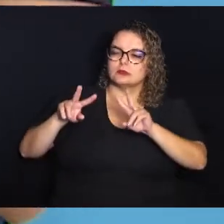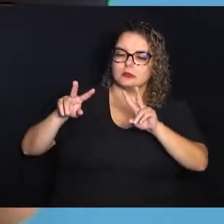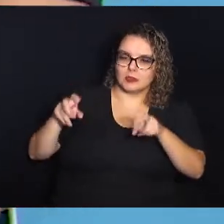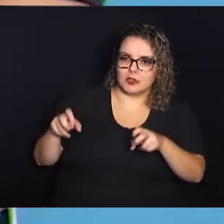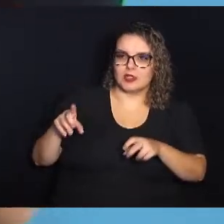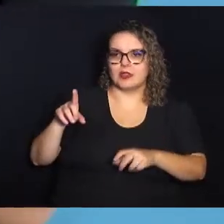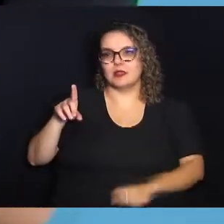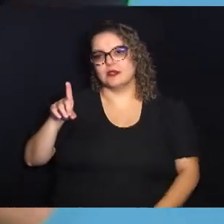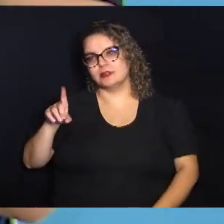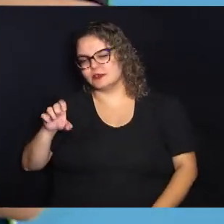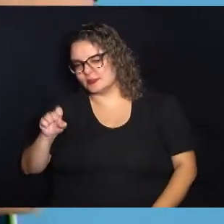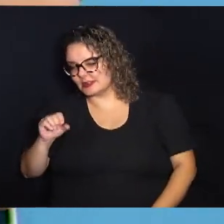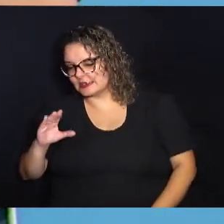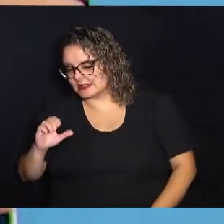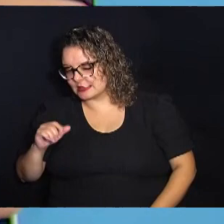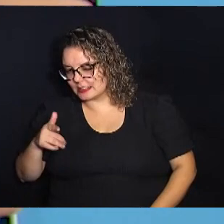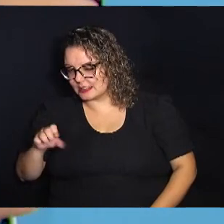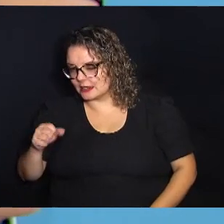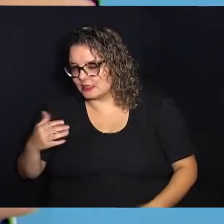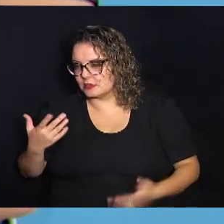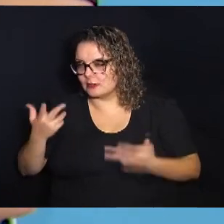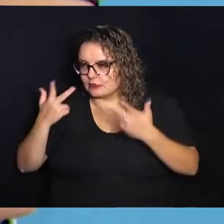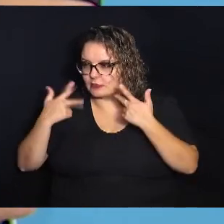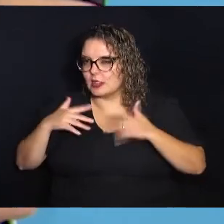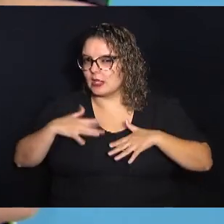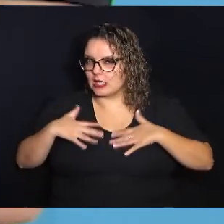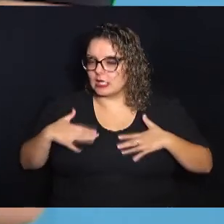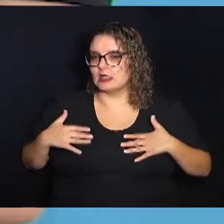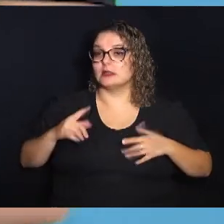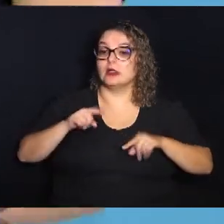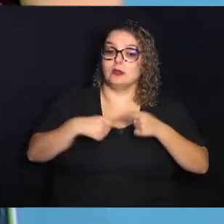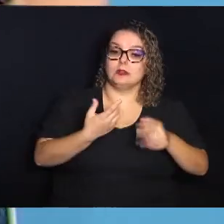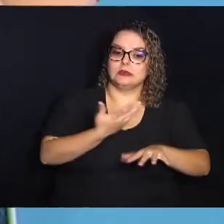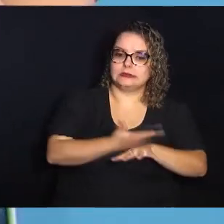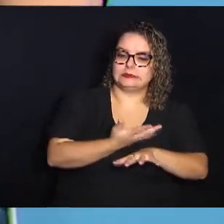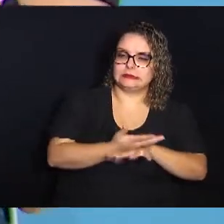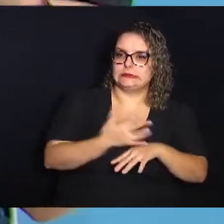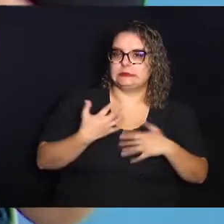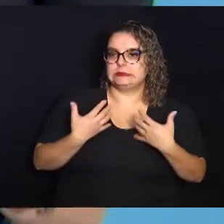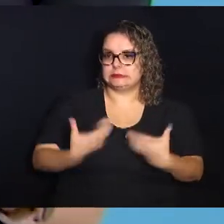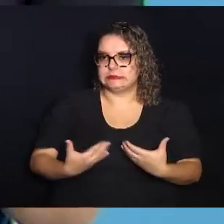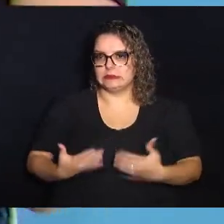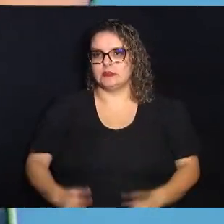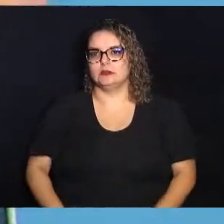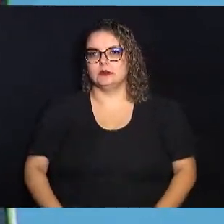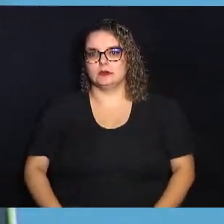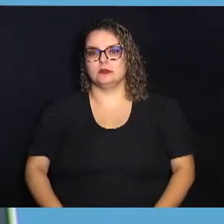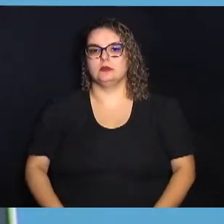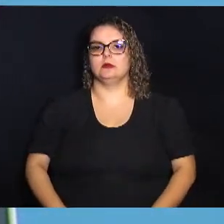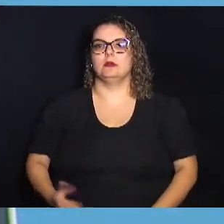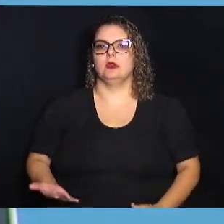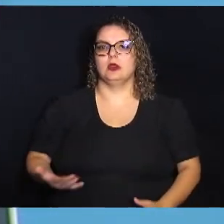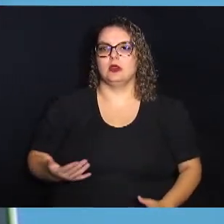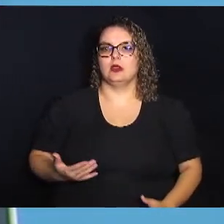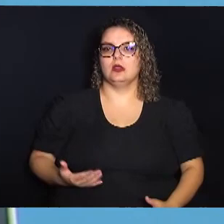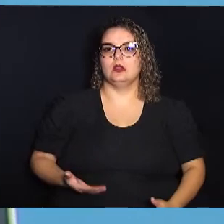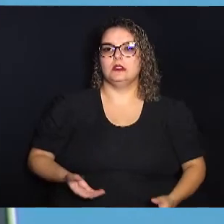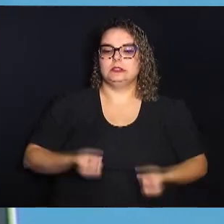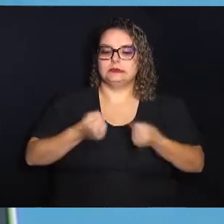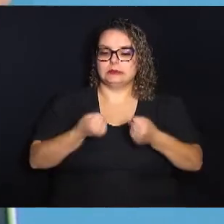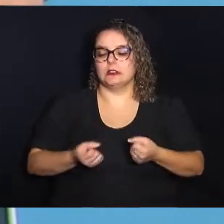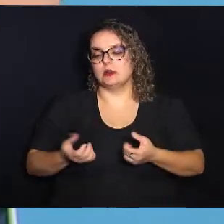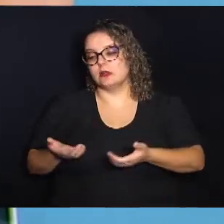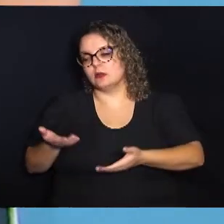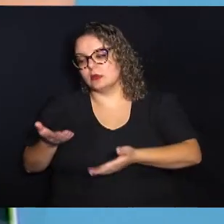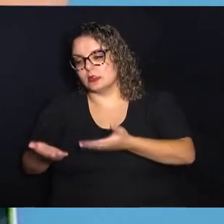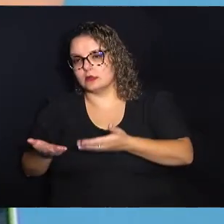entre aspas, descanso daquela outra matéria. E quando, né, tem um momento que é muito pesado, fica um outro momento que fica muito